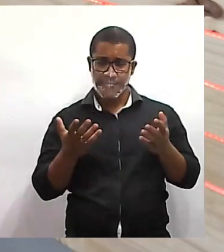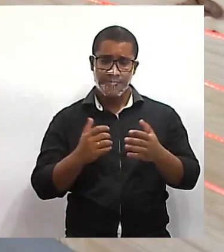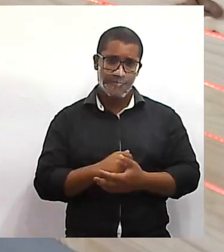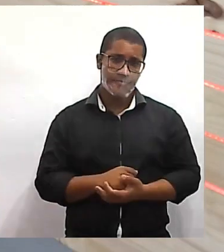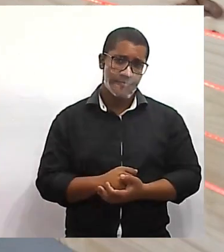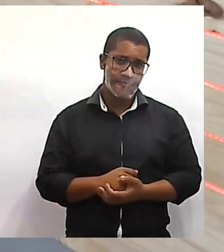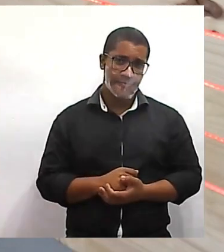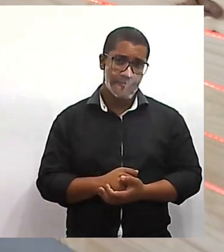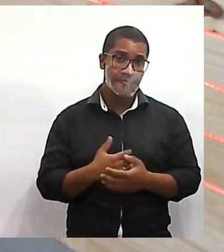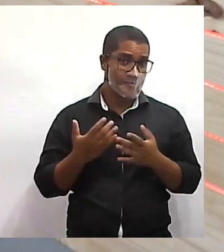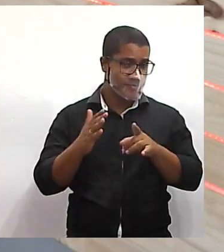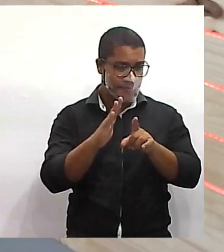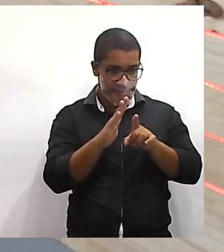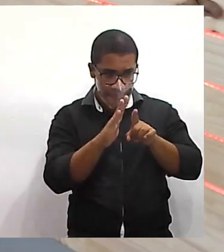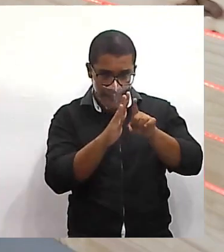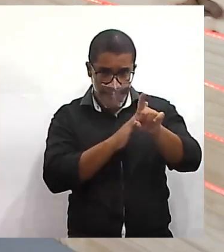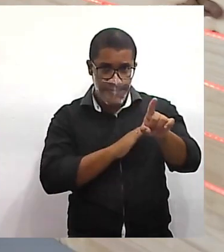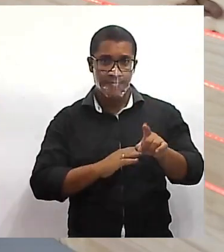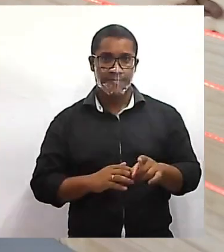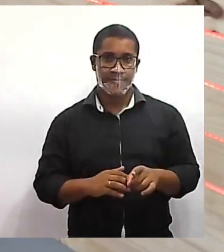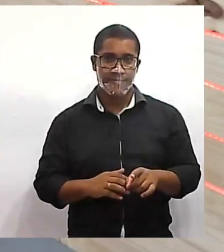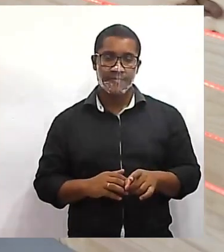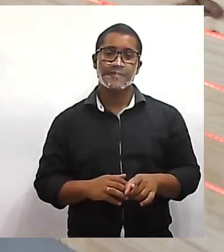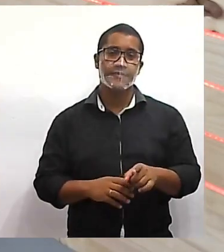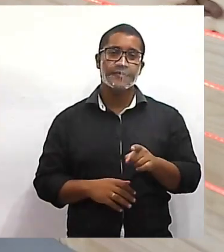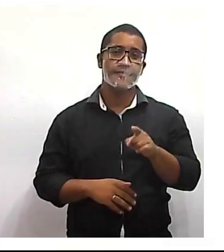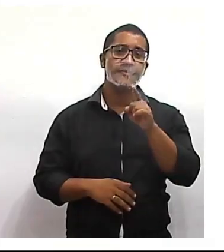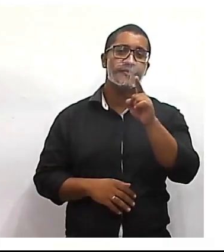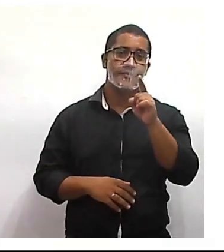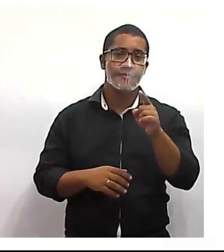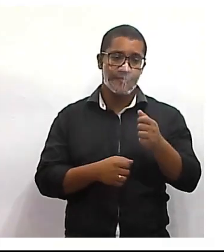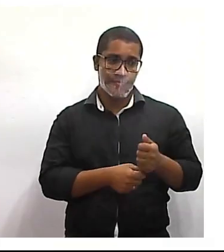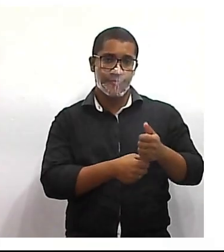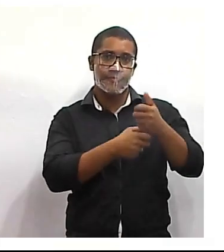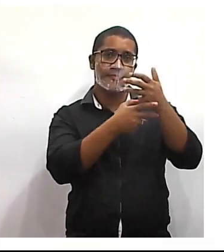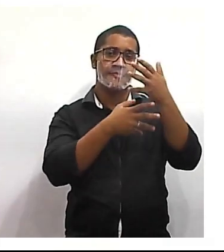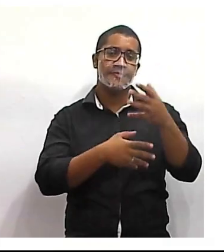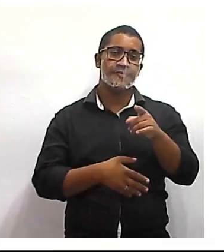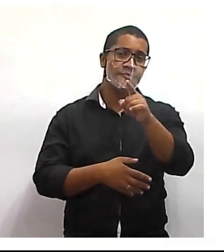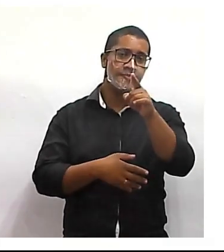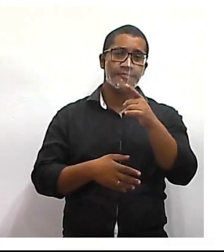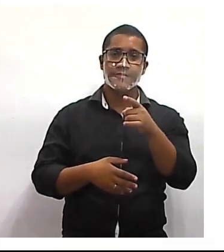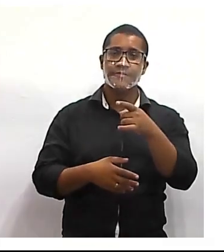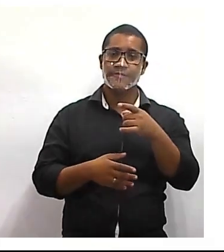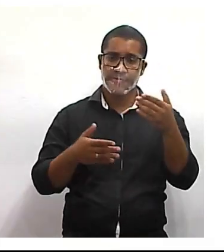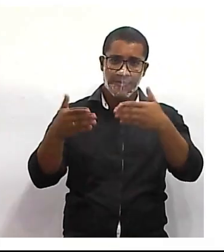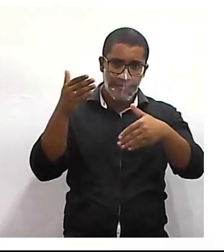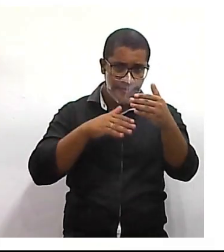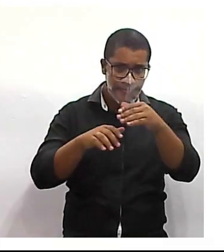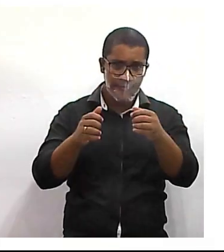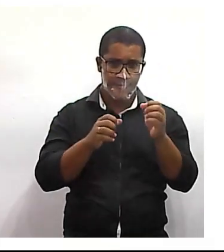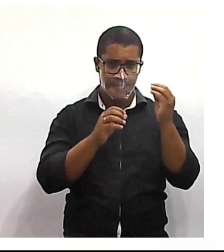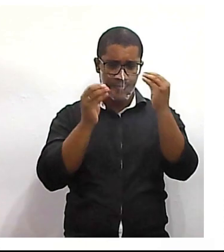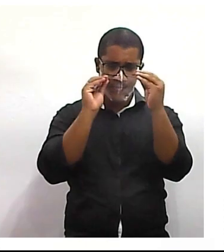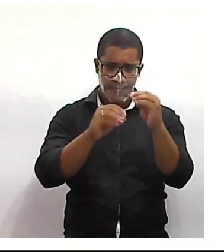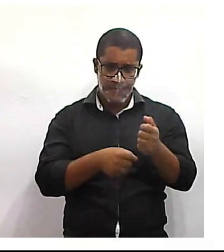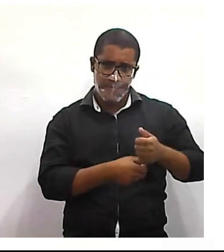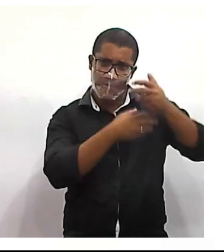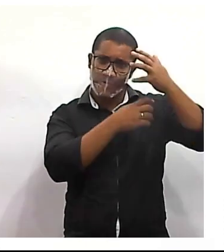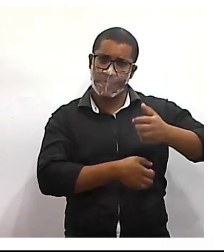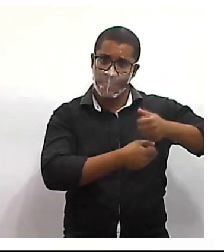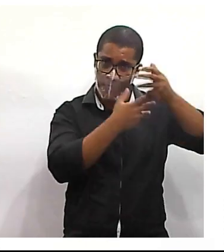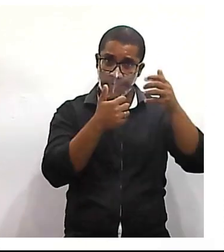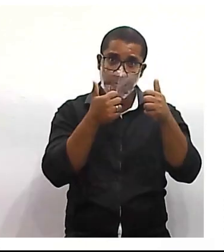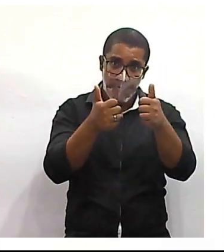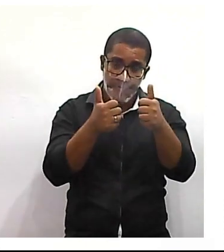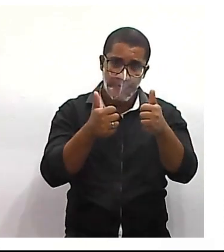Então, uma perguntinha para você colocar aí no chat, que a gente quer que você participe bastante desse chat.